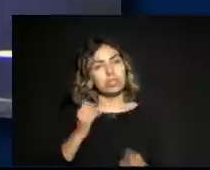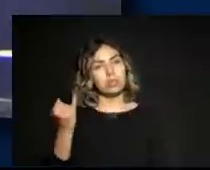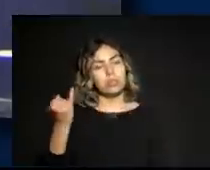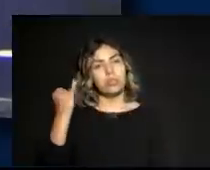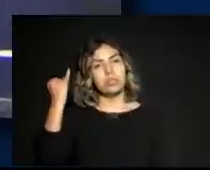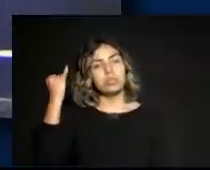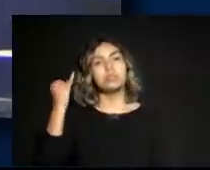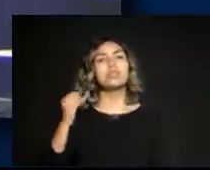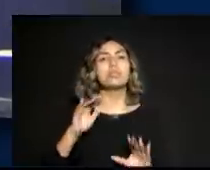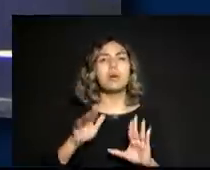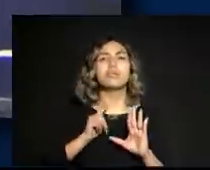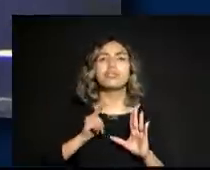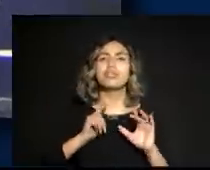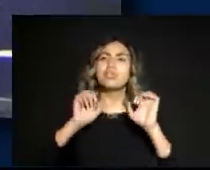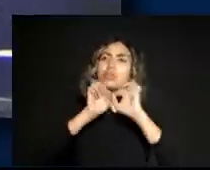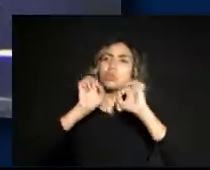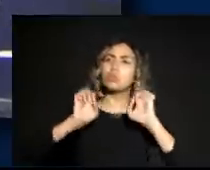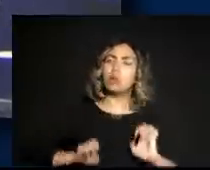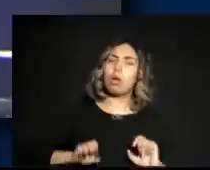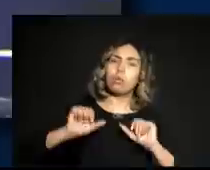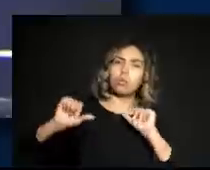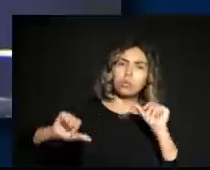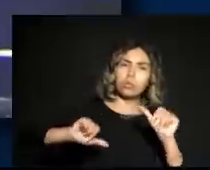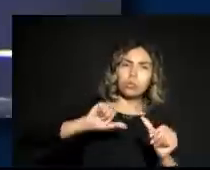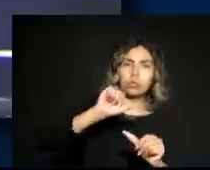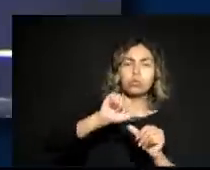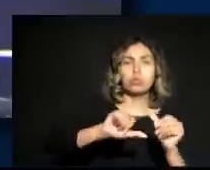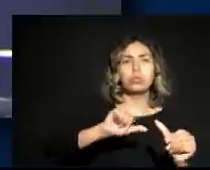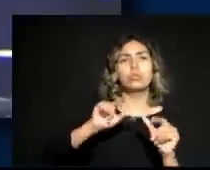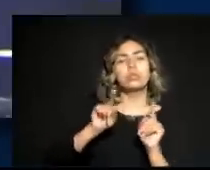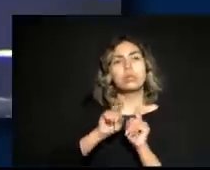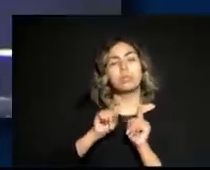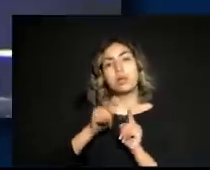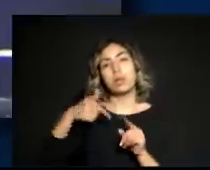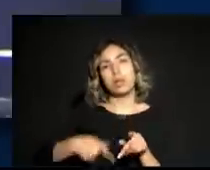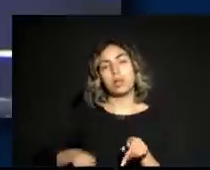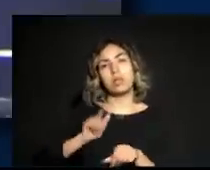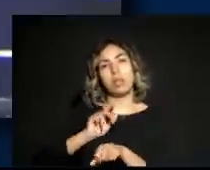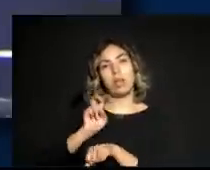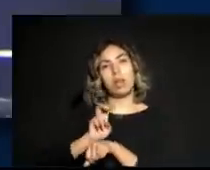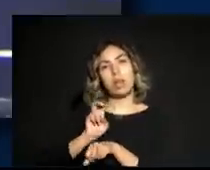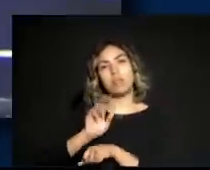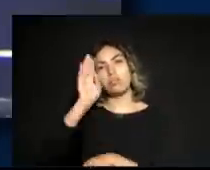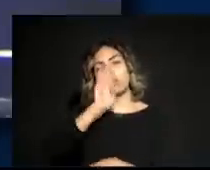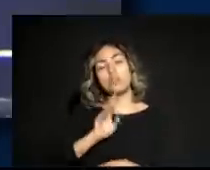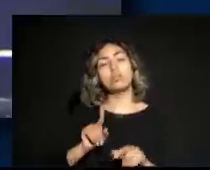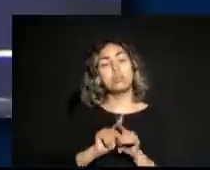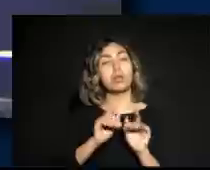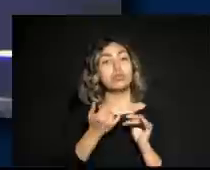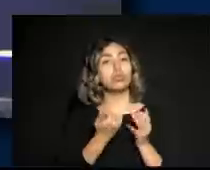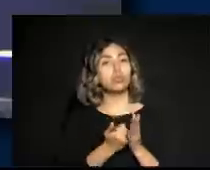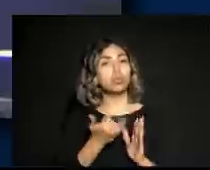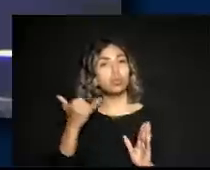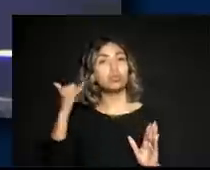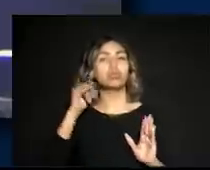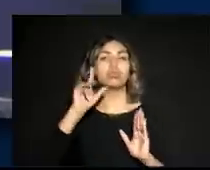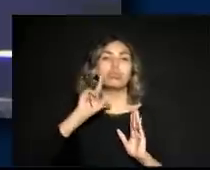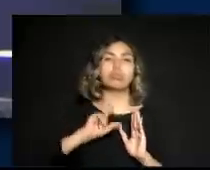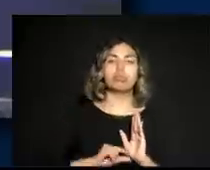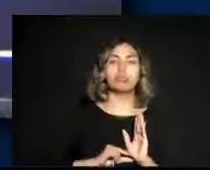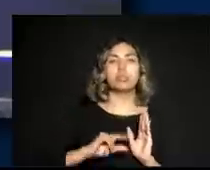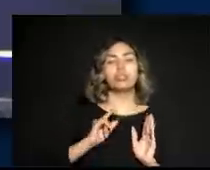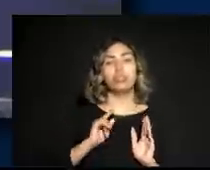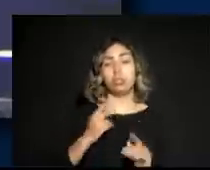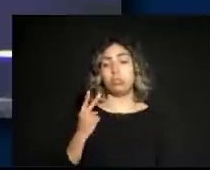é a partir de reforma estrutural e esse em cima do do sistema de crédito brasileiro assim como a queda de juros também que a gente observou